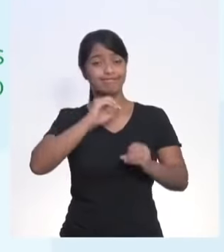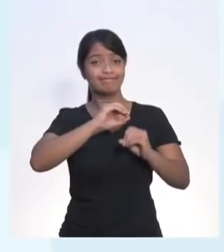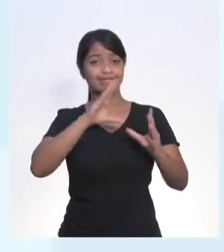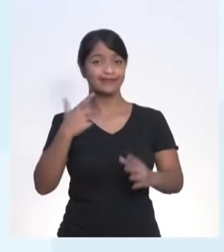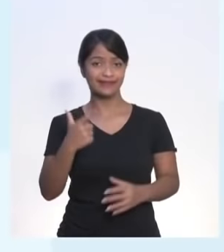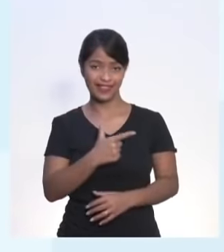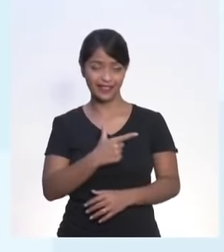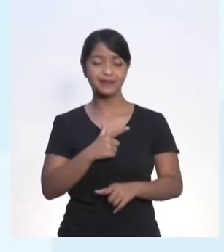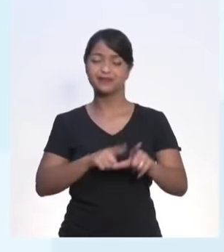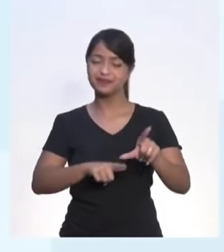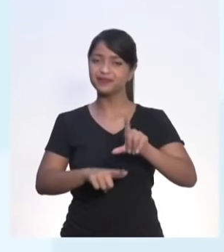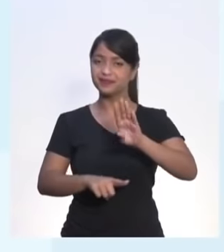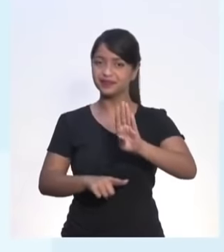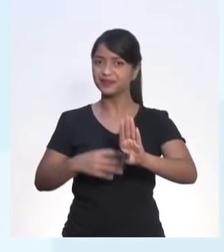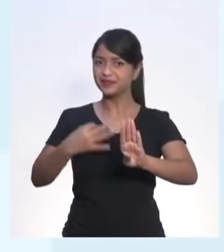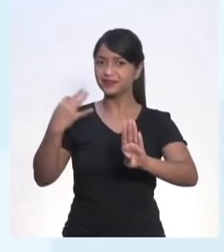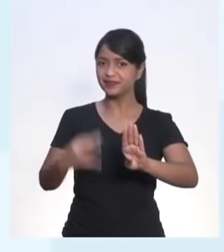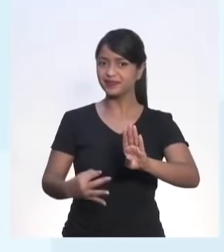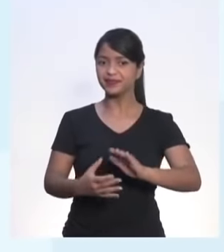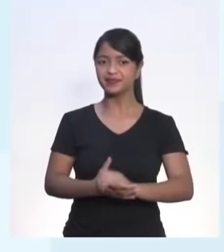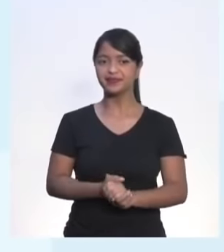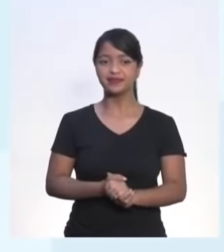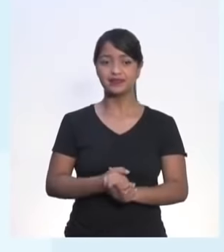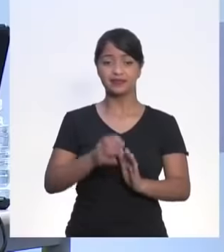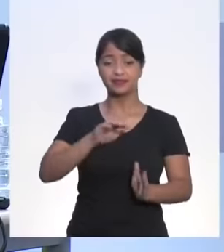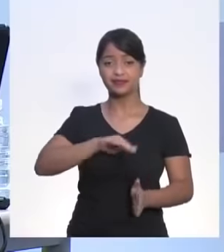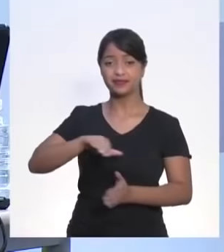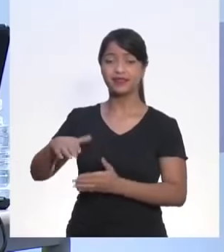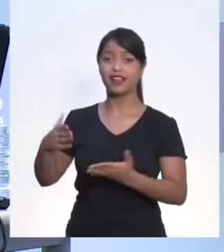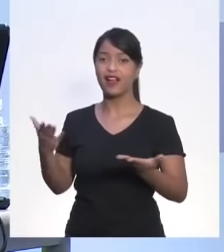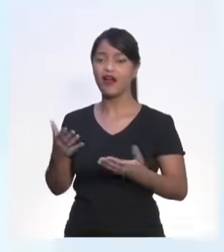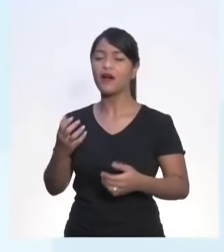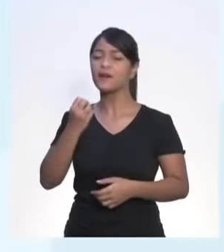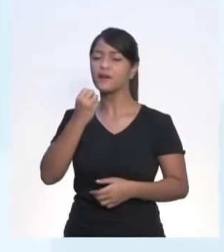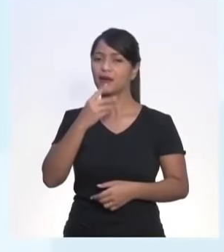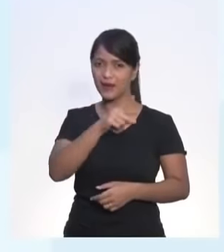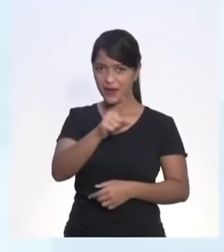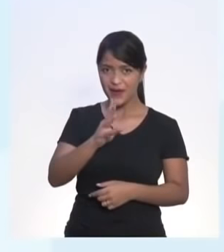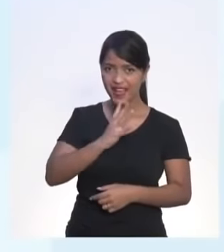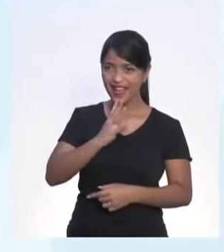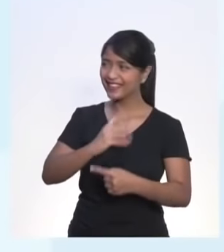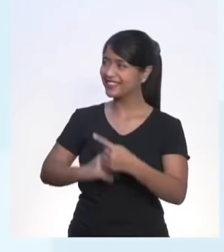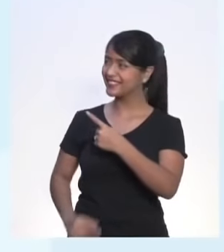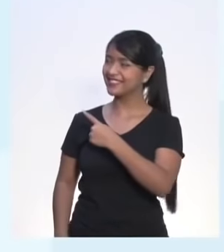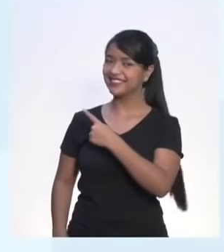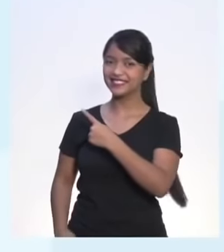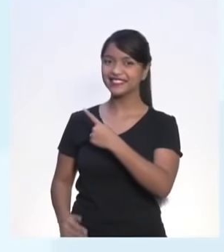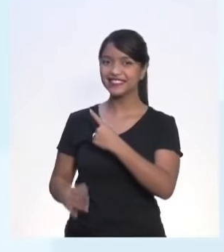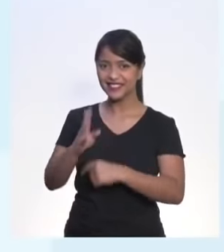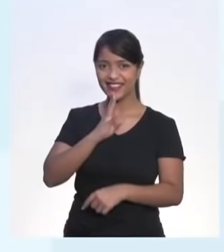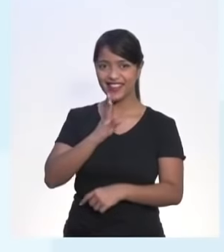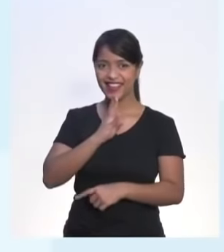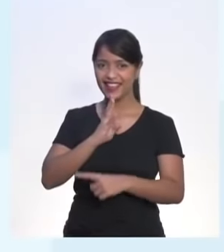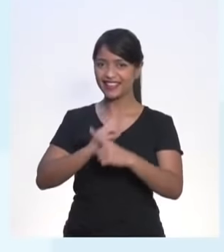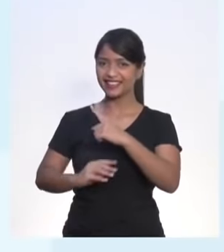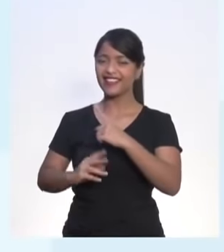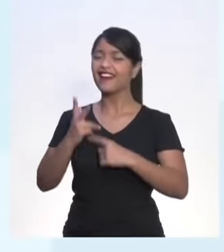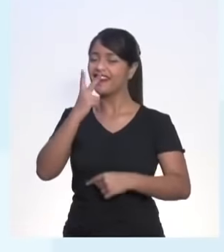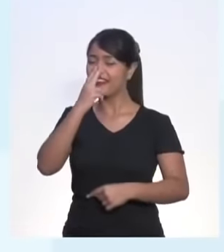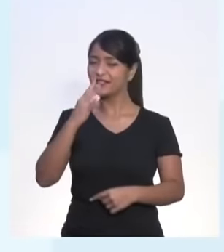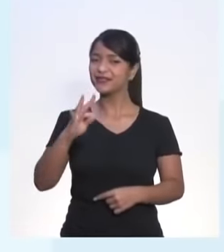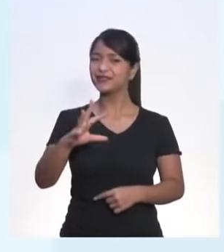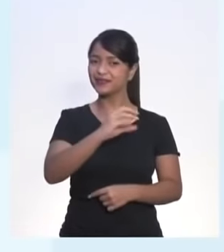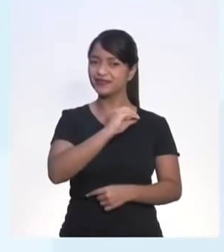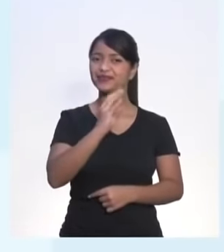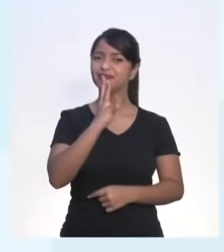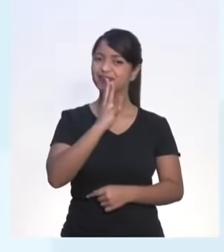Aí, continuando, eita, que agora chegou na hora boa. Quem conhece, hein, gente? Quem conhece isso daí? Acho que todo mundo conhece,